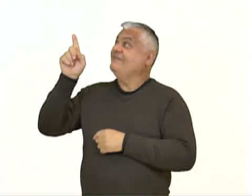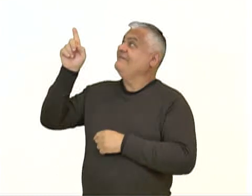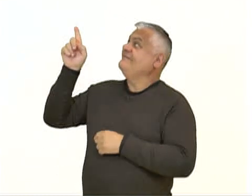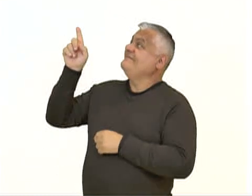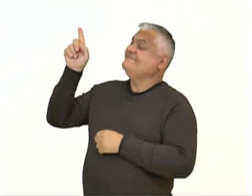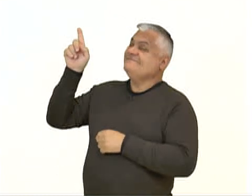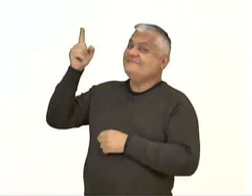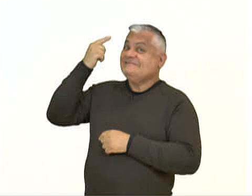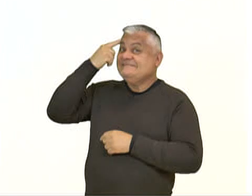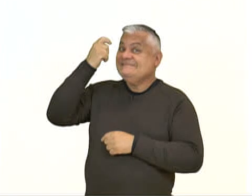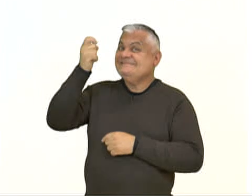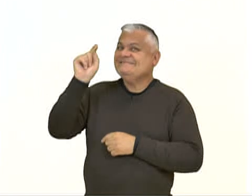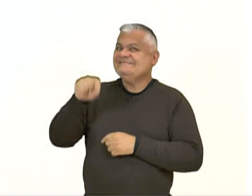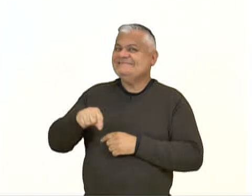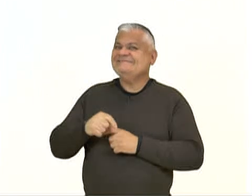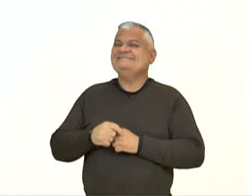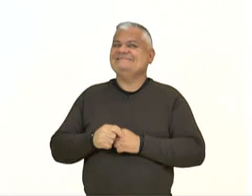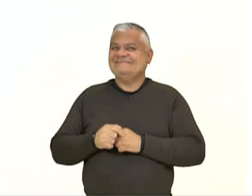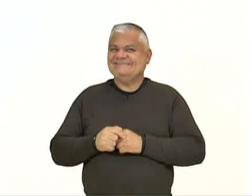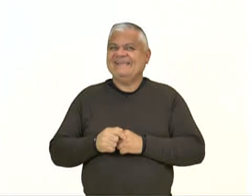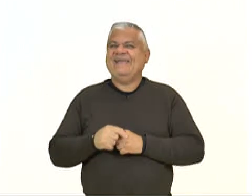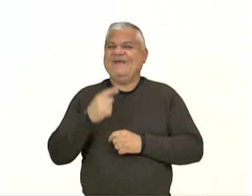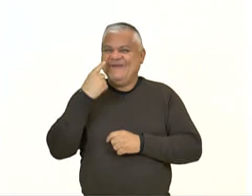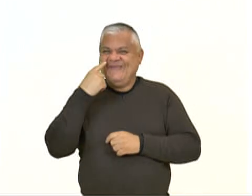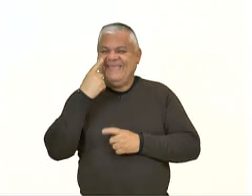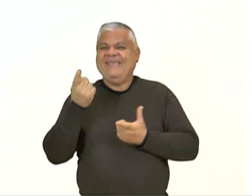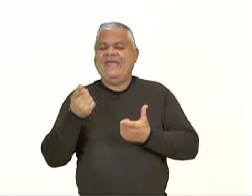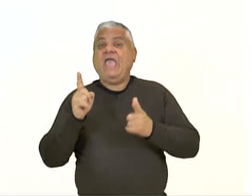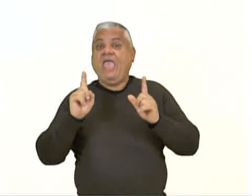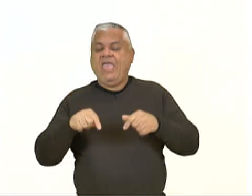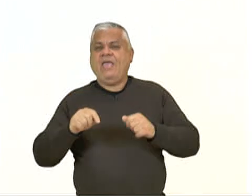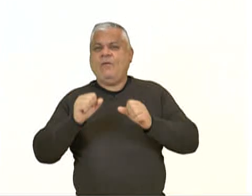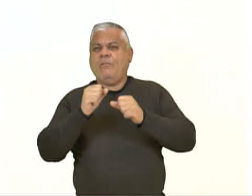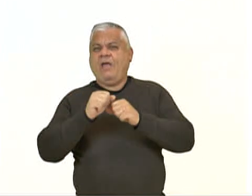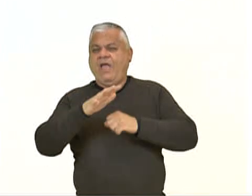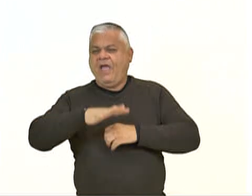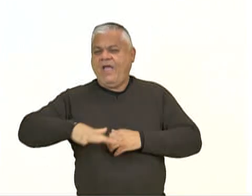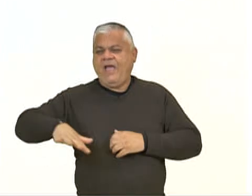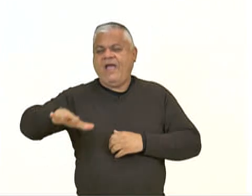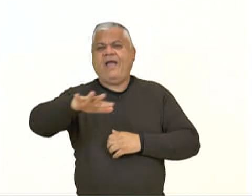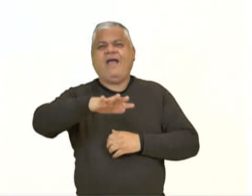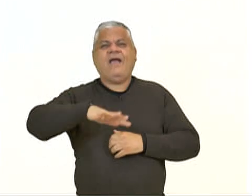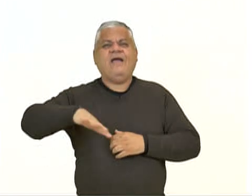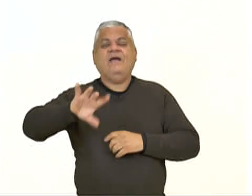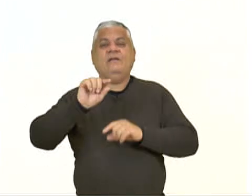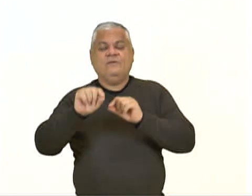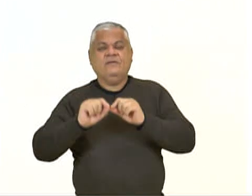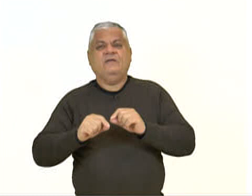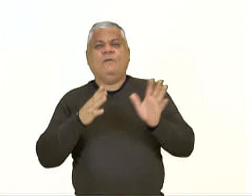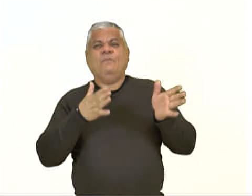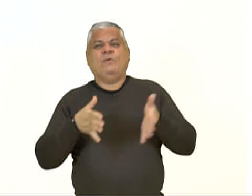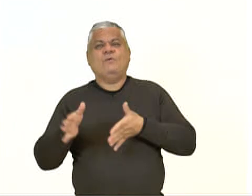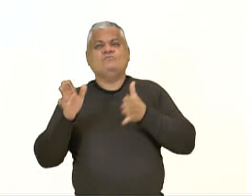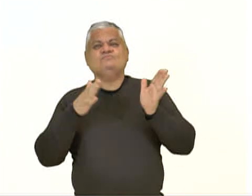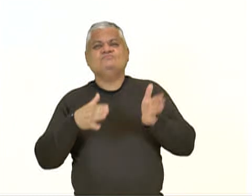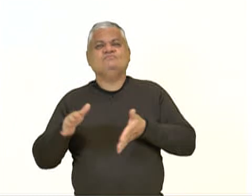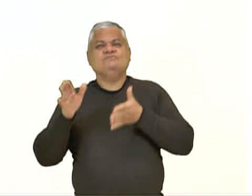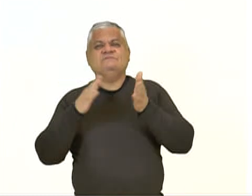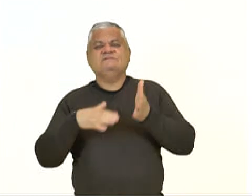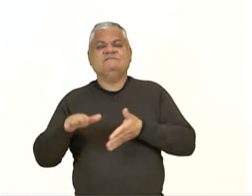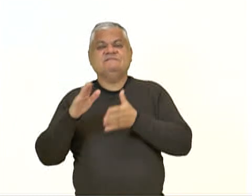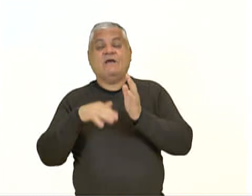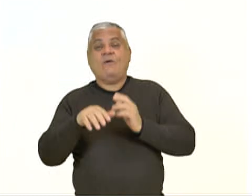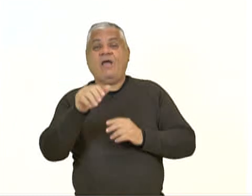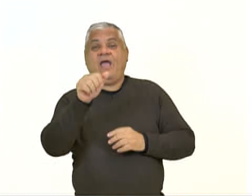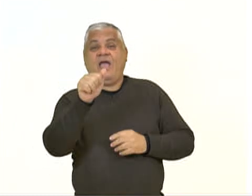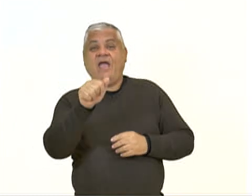uma ideia dessa atividade, né? Então, é uma área da economia que envolve a produção